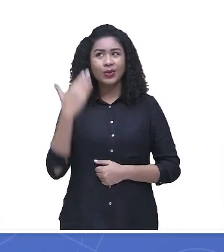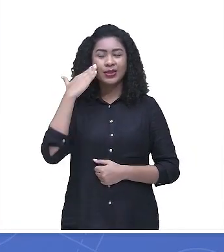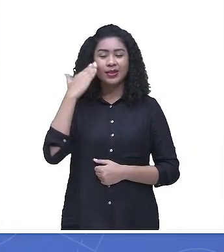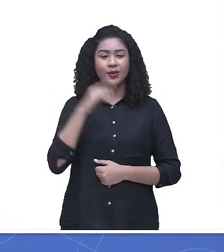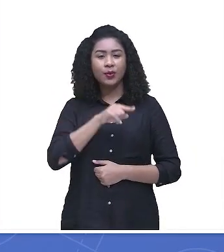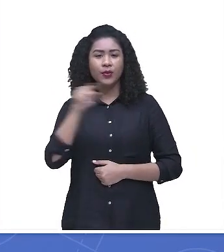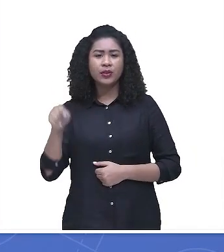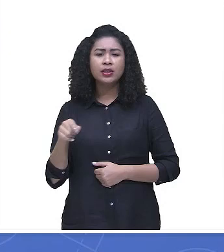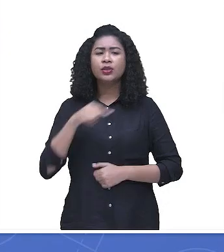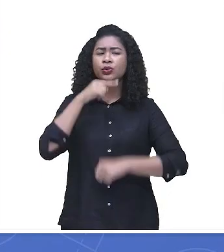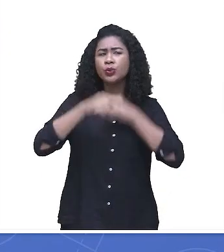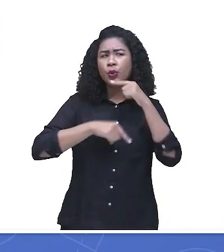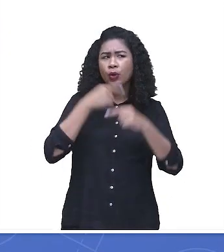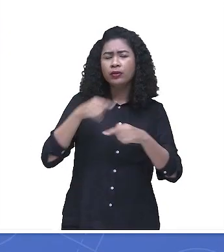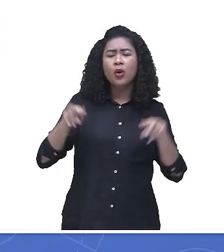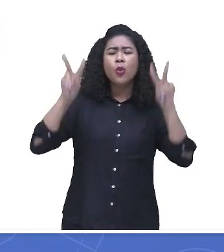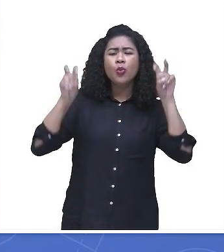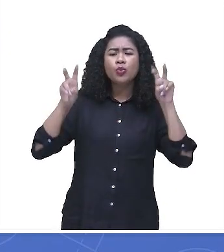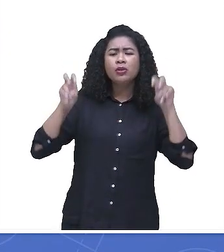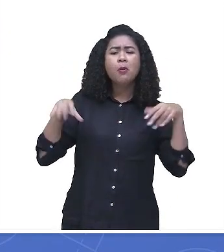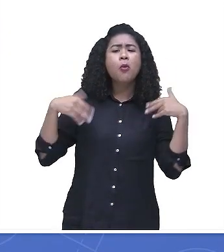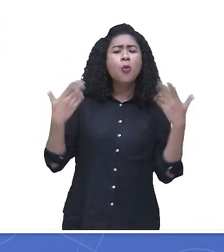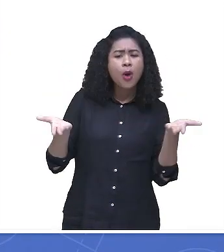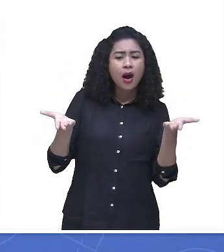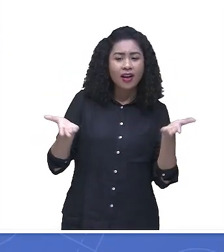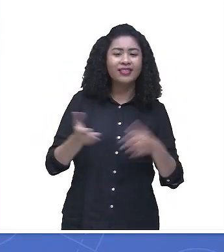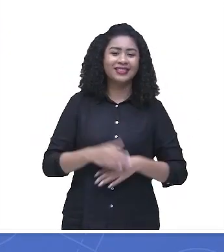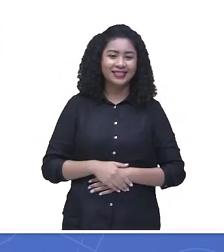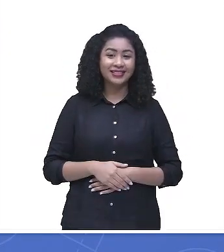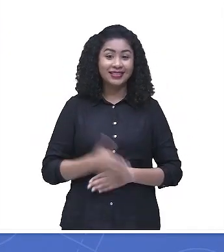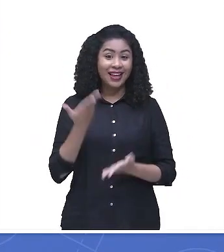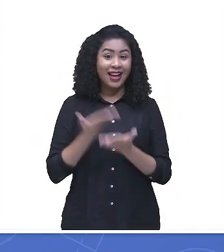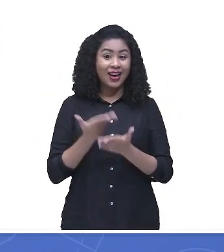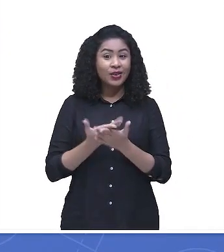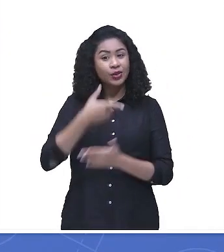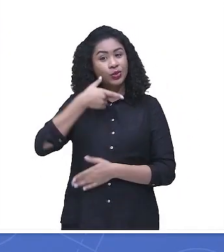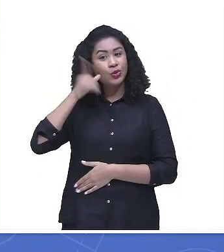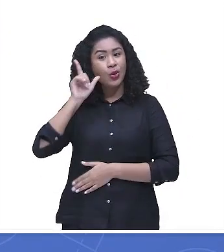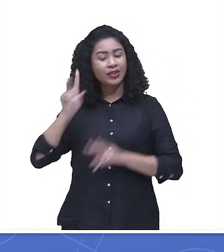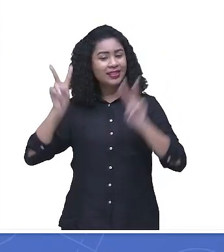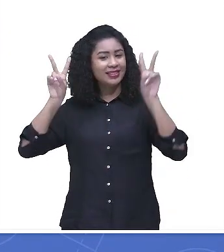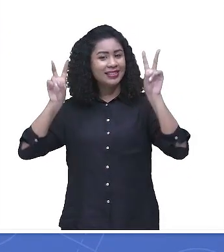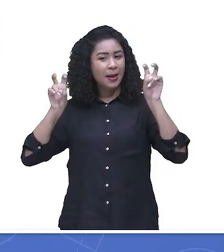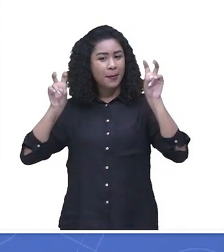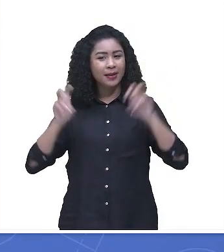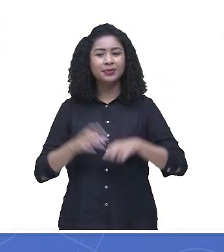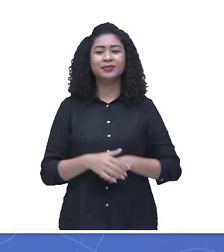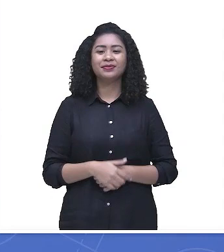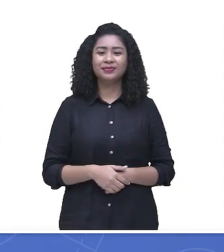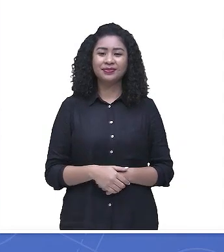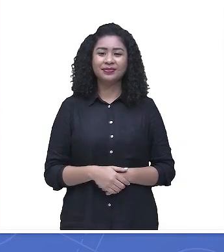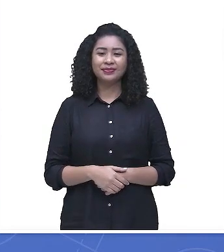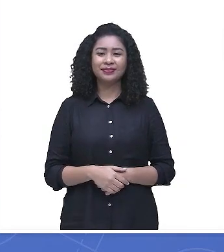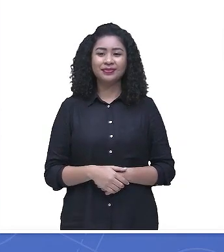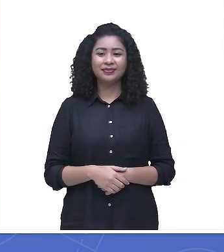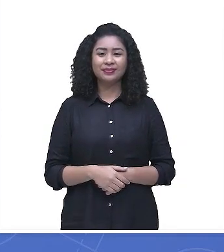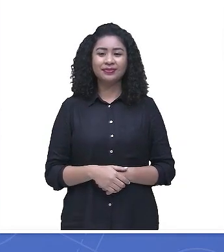mesmo conteúdo? Vamos lá, a nossa aula de ontem. Vou trazer para vocês o tema, então.